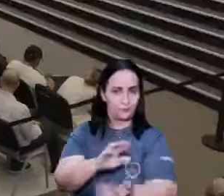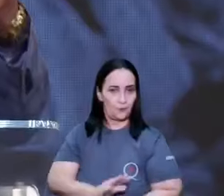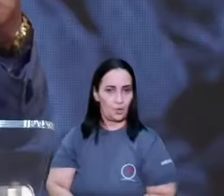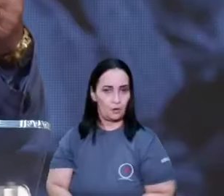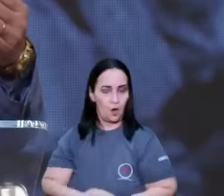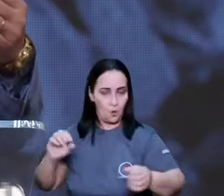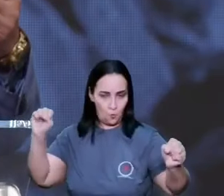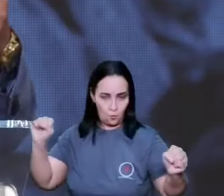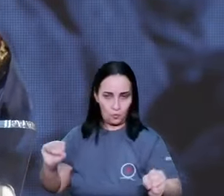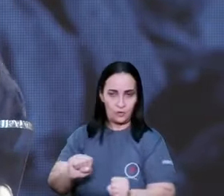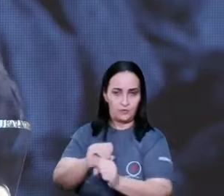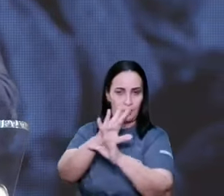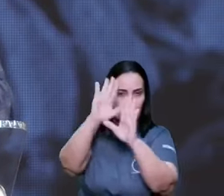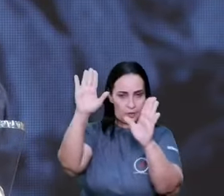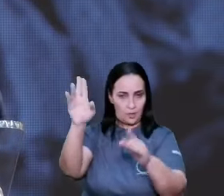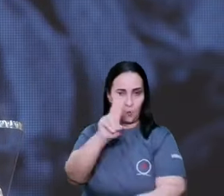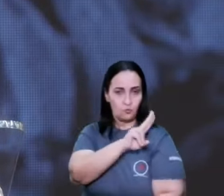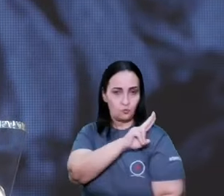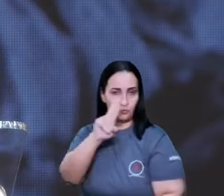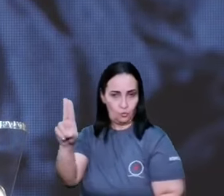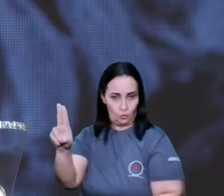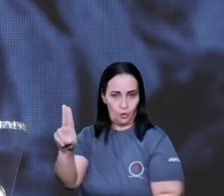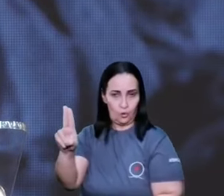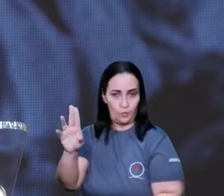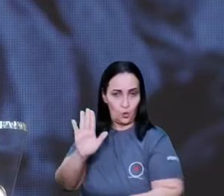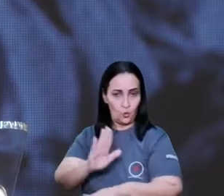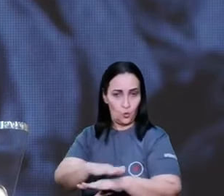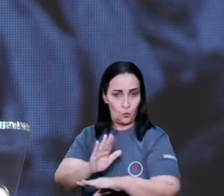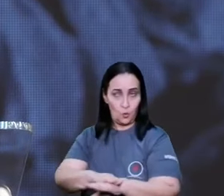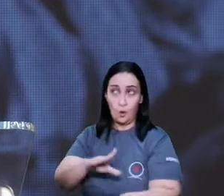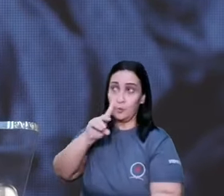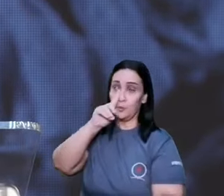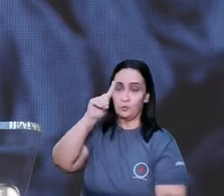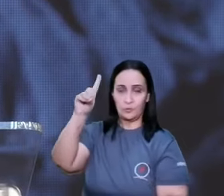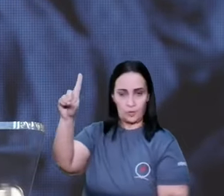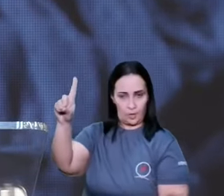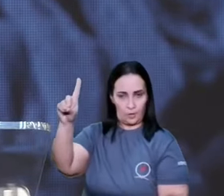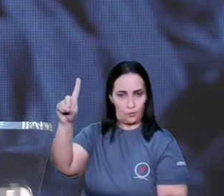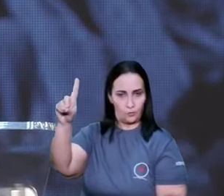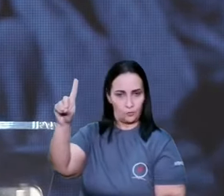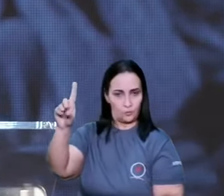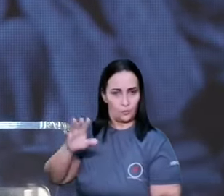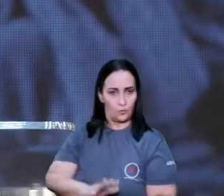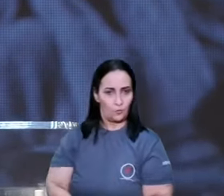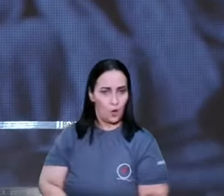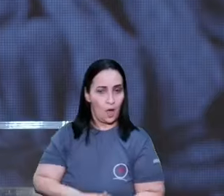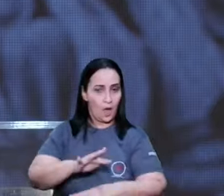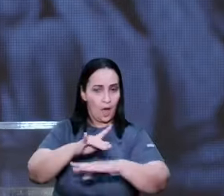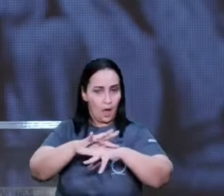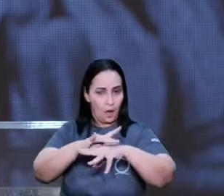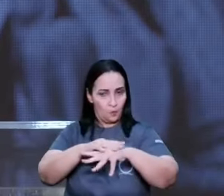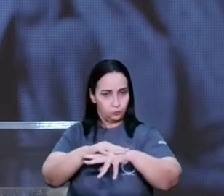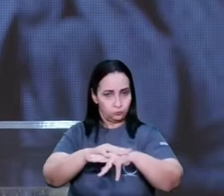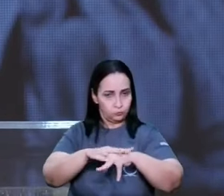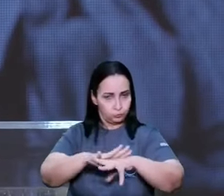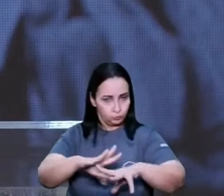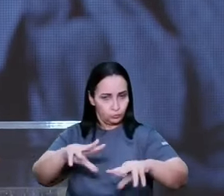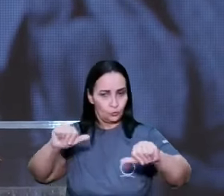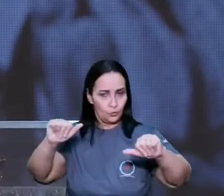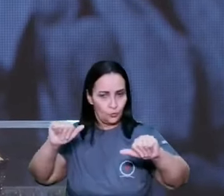a glorificação do nome de Deus e a e até mesmo a cura não